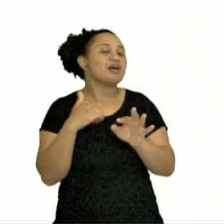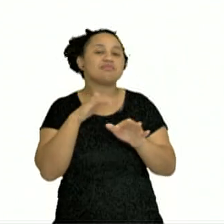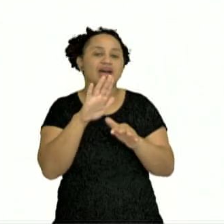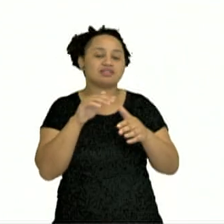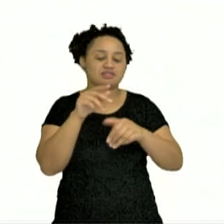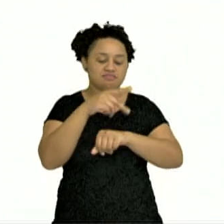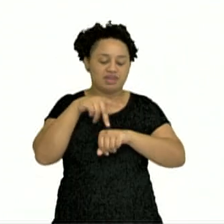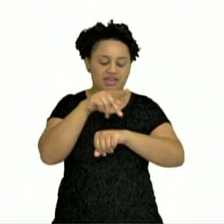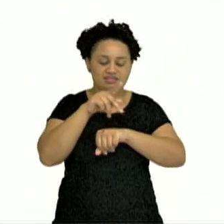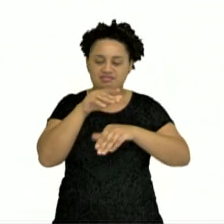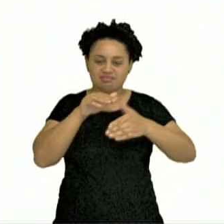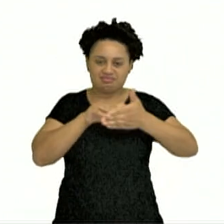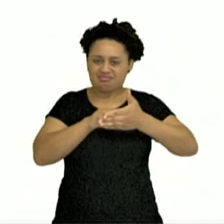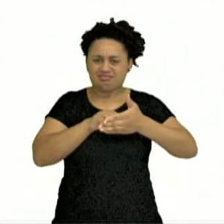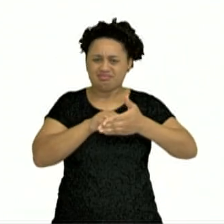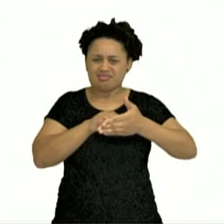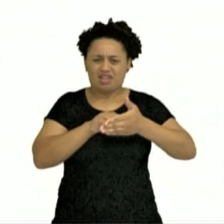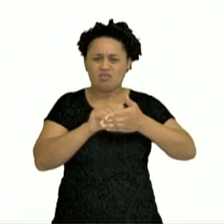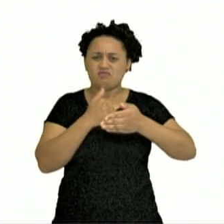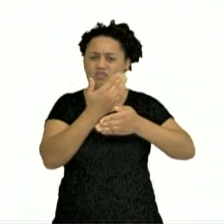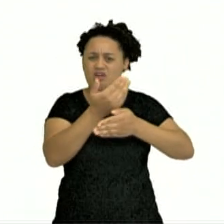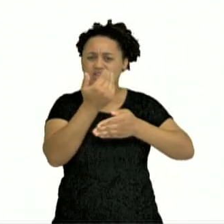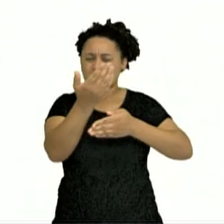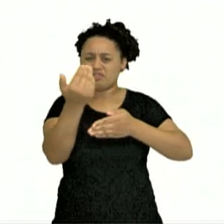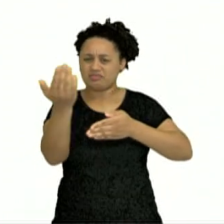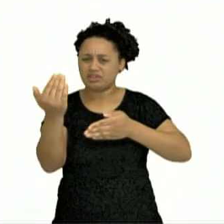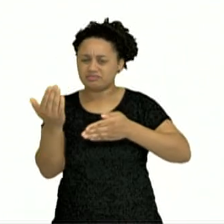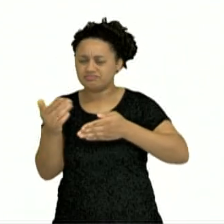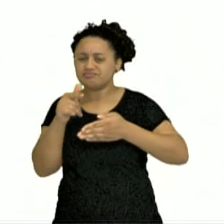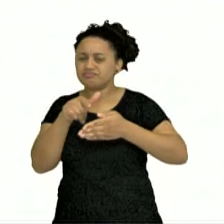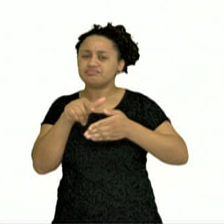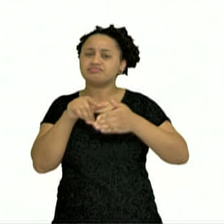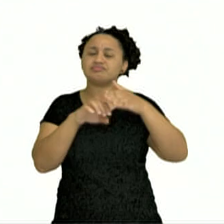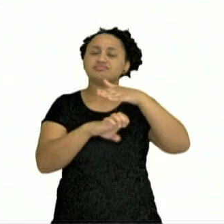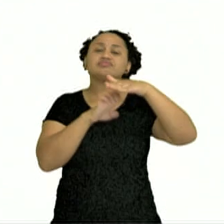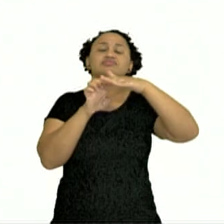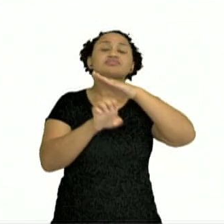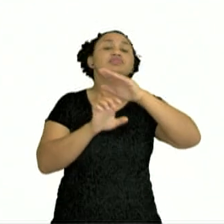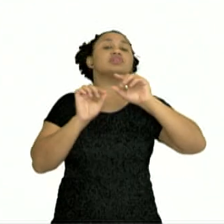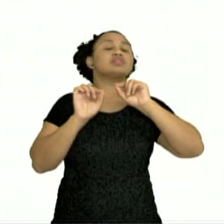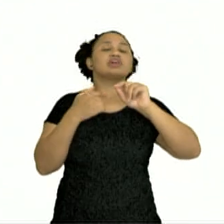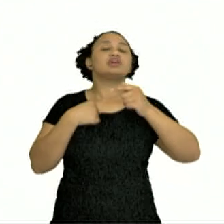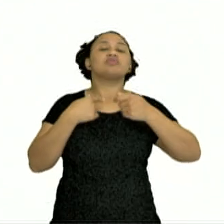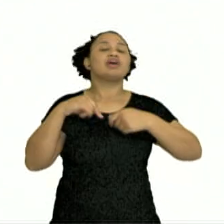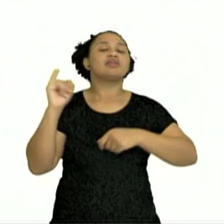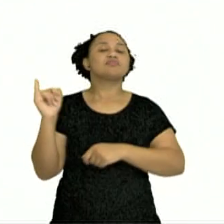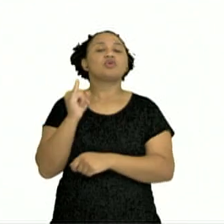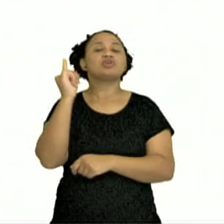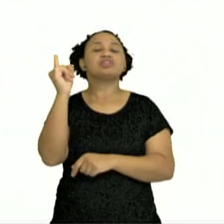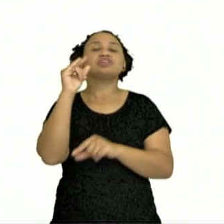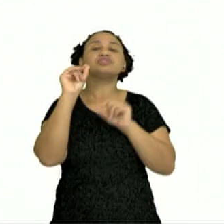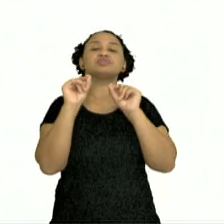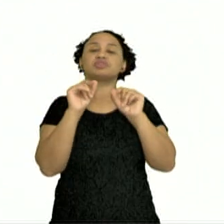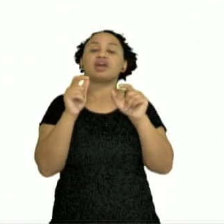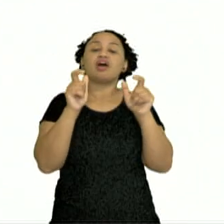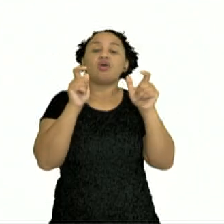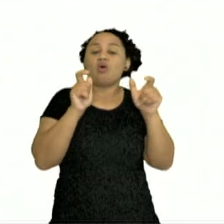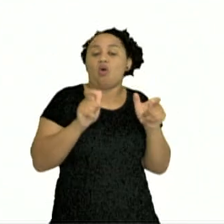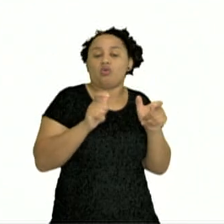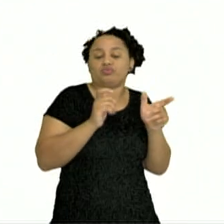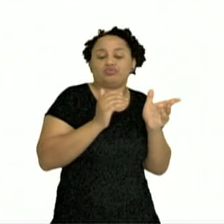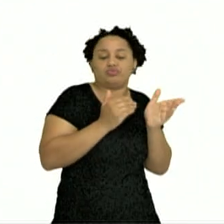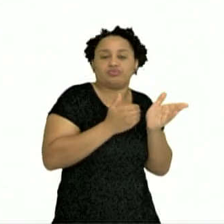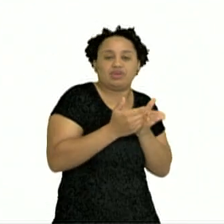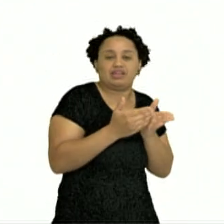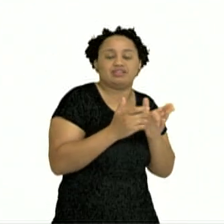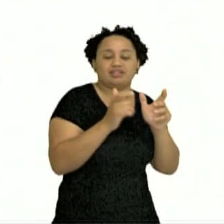dos países. Para as empresas transnacionais, não é necessariamente importante aonde começa ou aonde